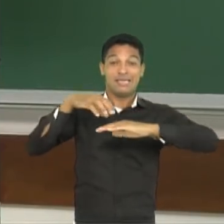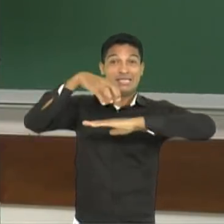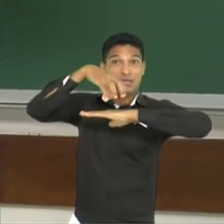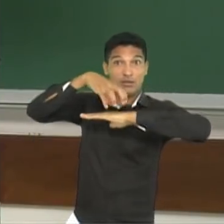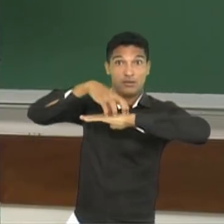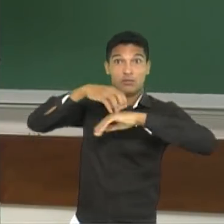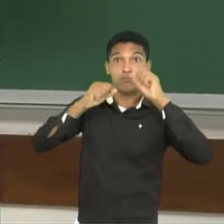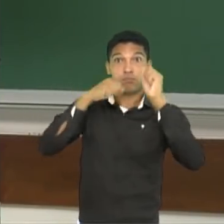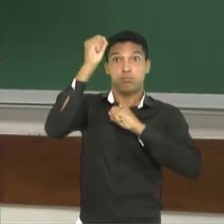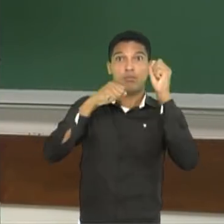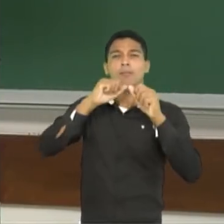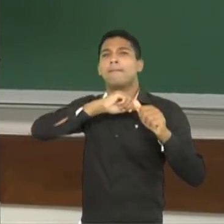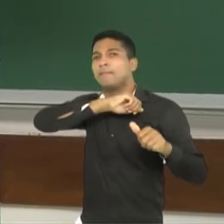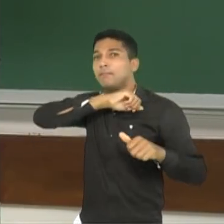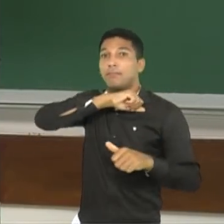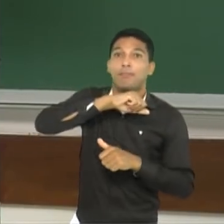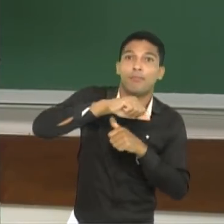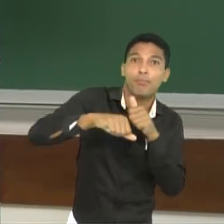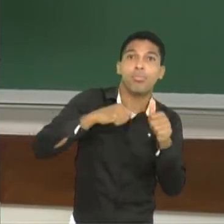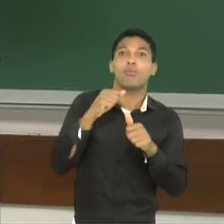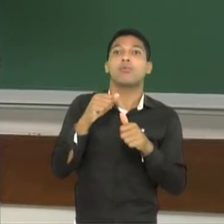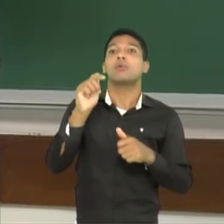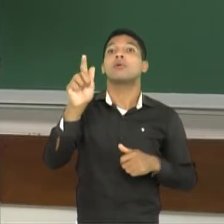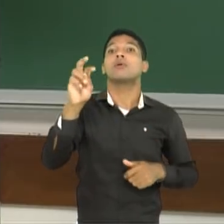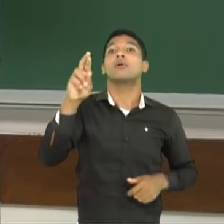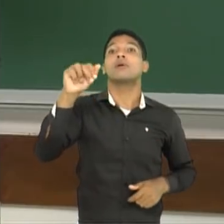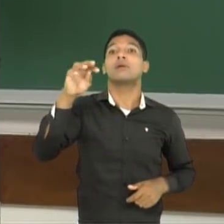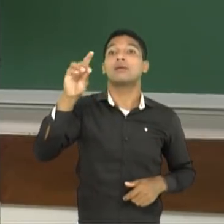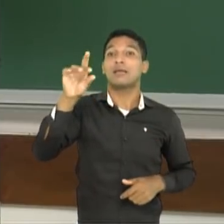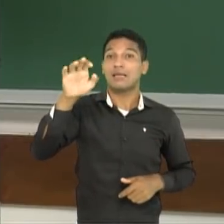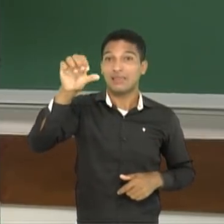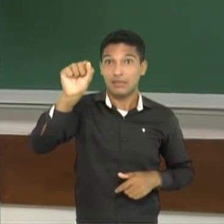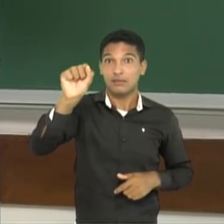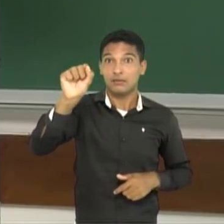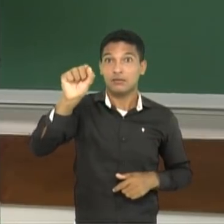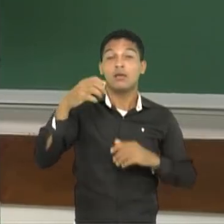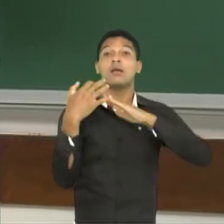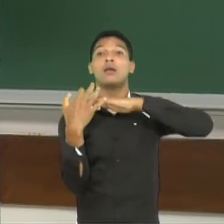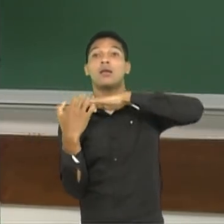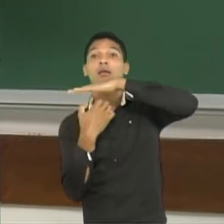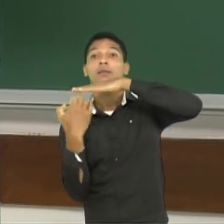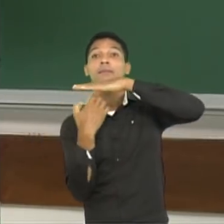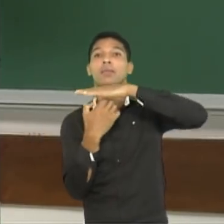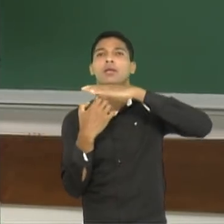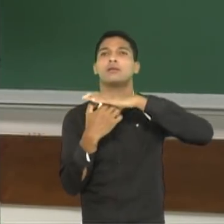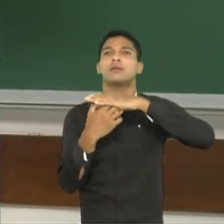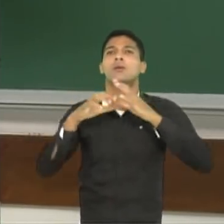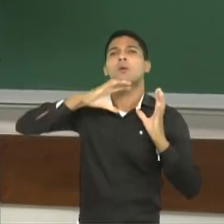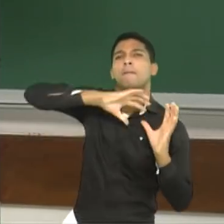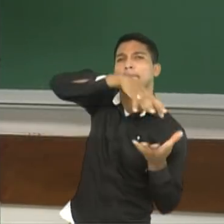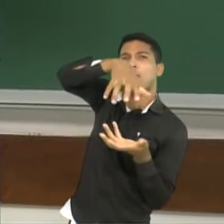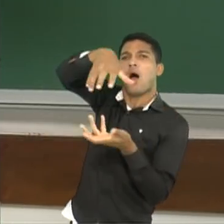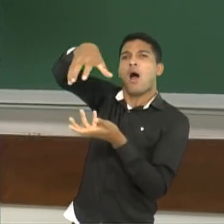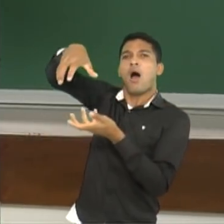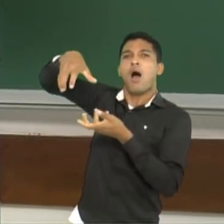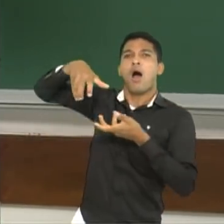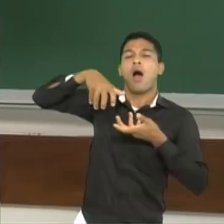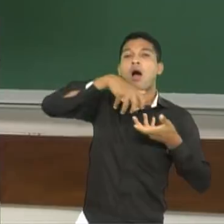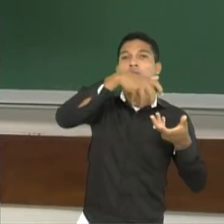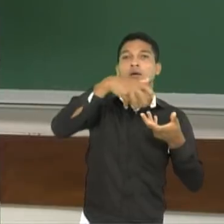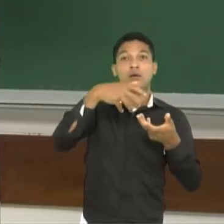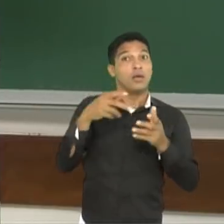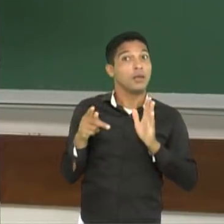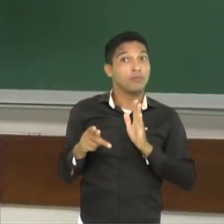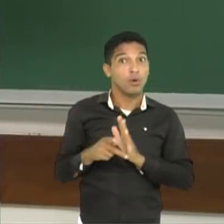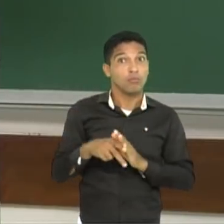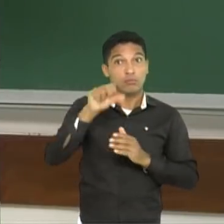nacionais. Então, hoje nós temos grandes empresas da região sul que participaram, que cresceram dentro